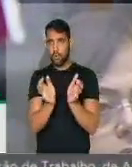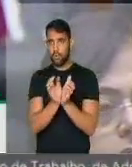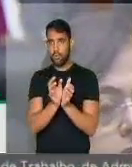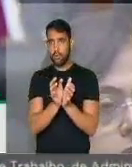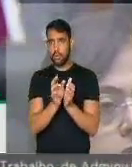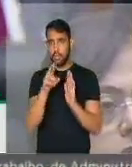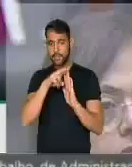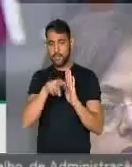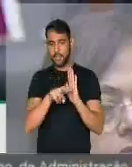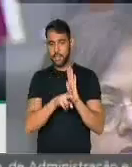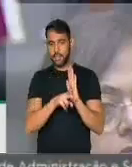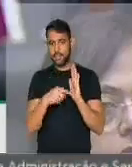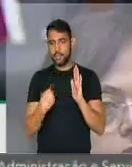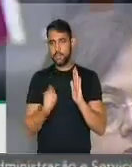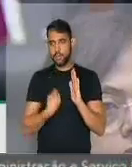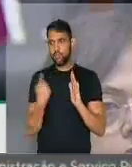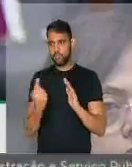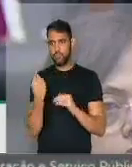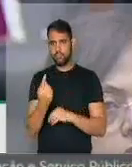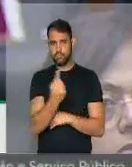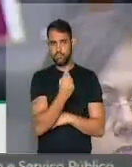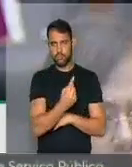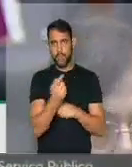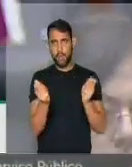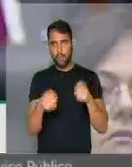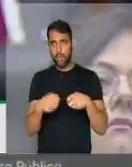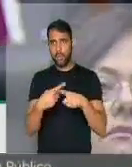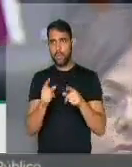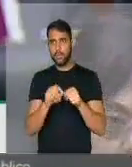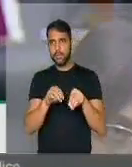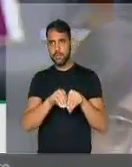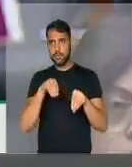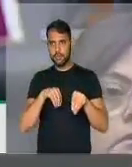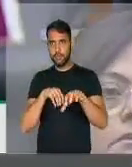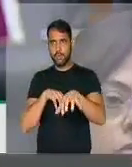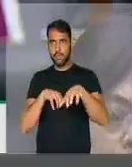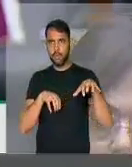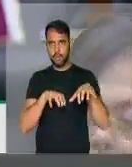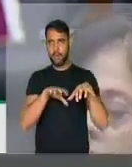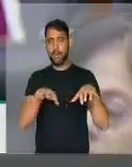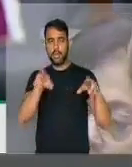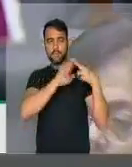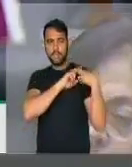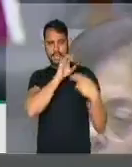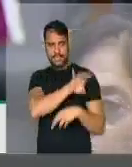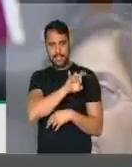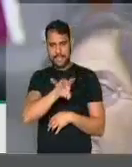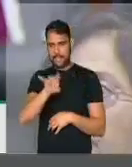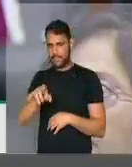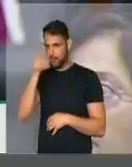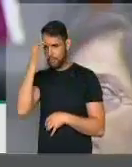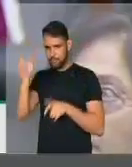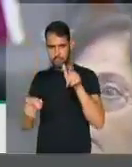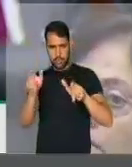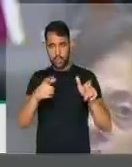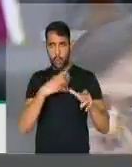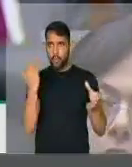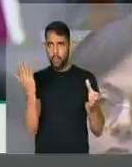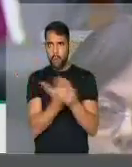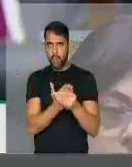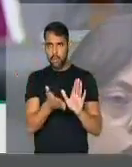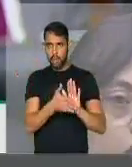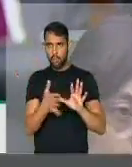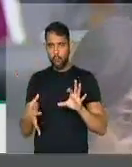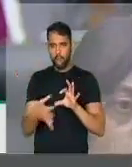os quesitos são individuais, para poder separar a responsabilidade de cada um. A denúncia